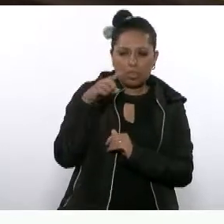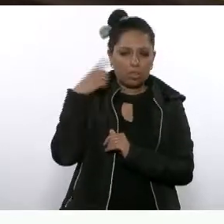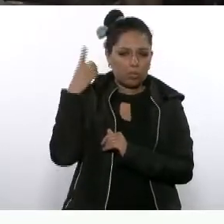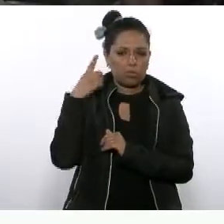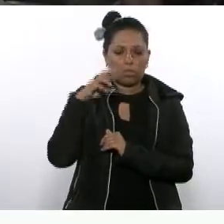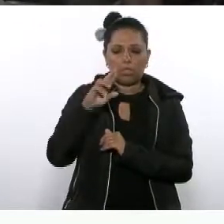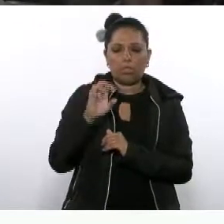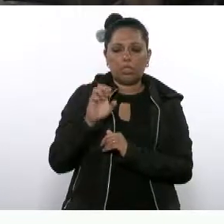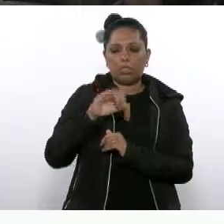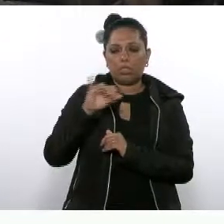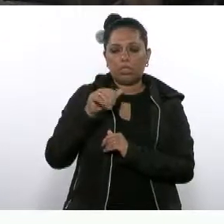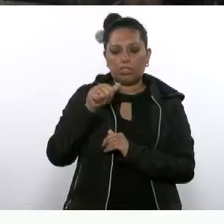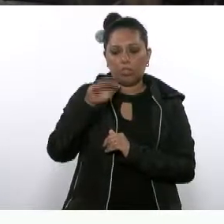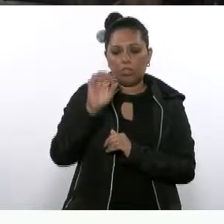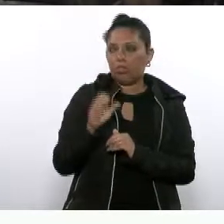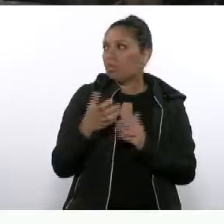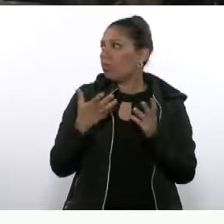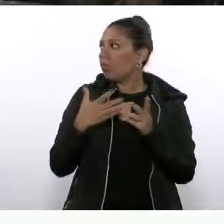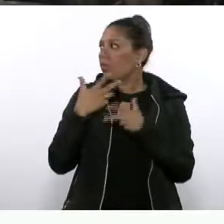consideração.